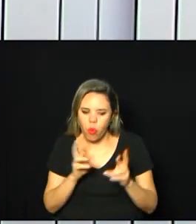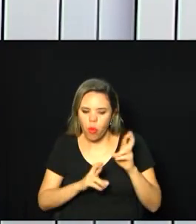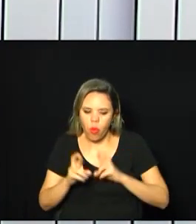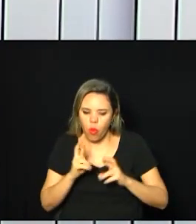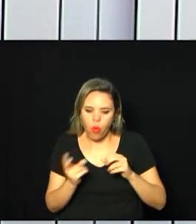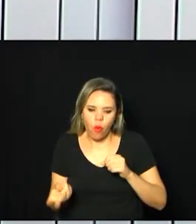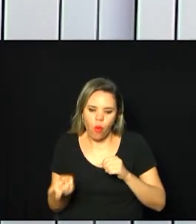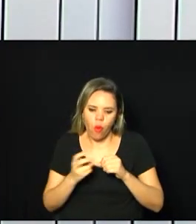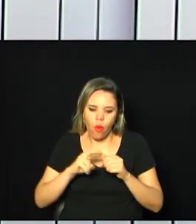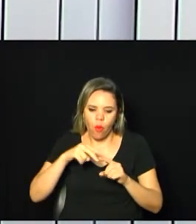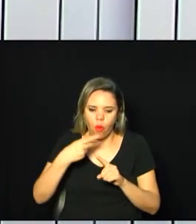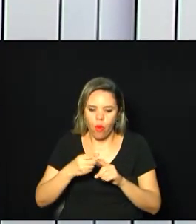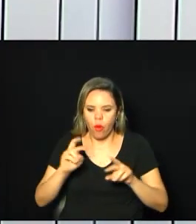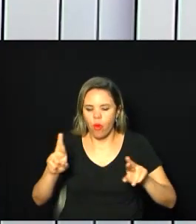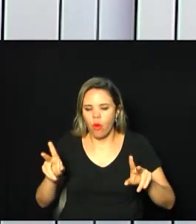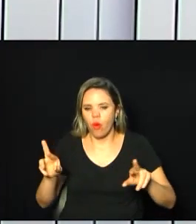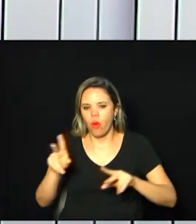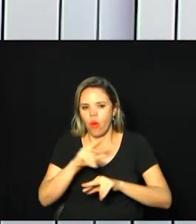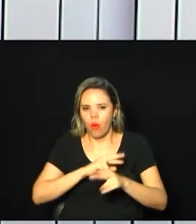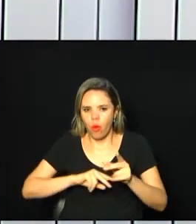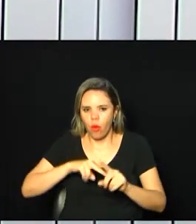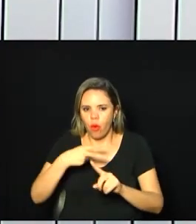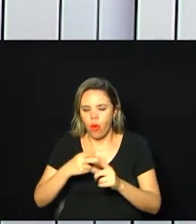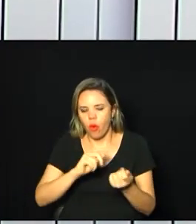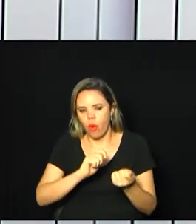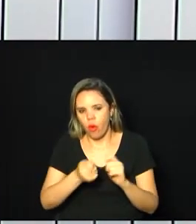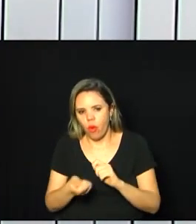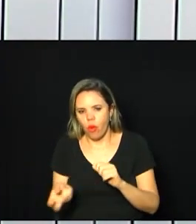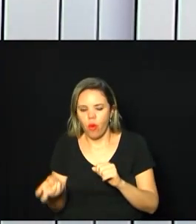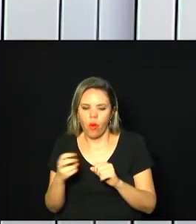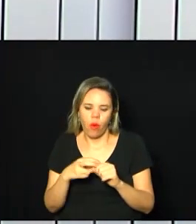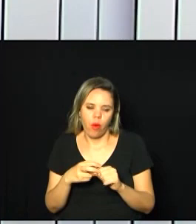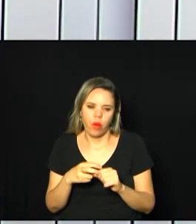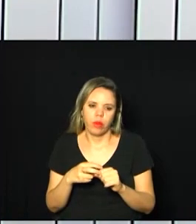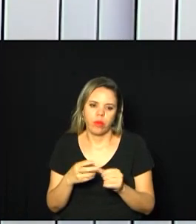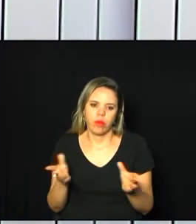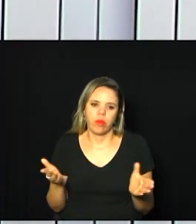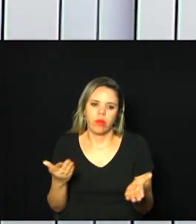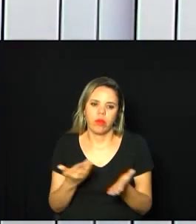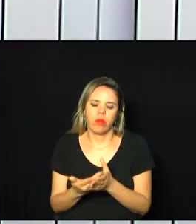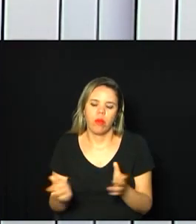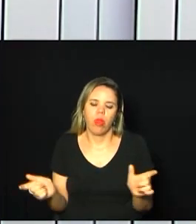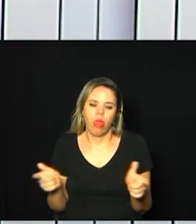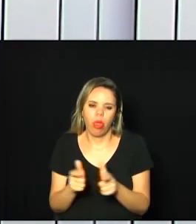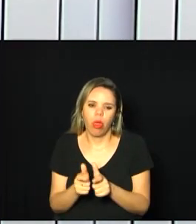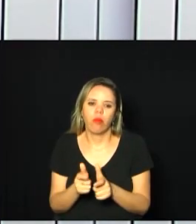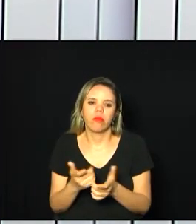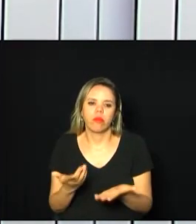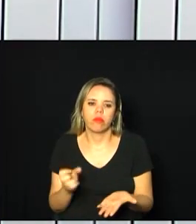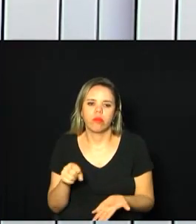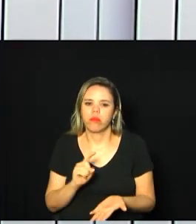monitorar possíveis novas mutações dos vírus, se ele está perdendo força ou não?